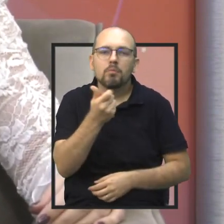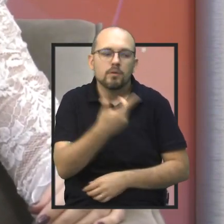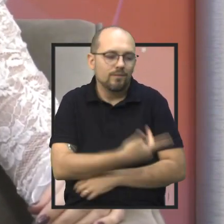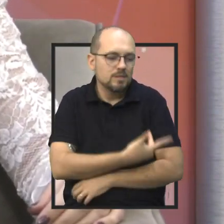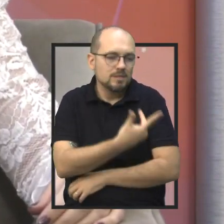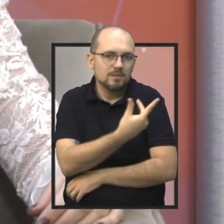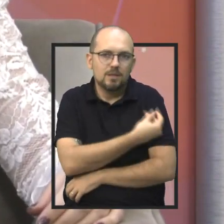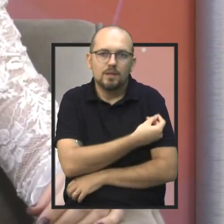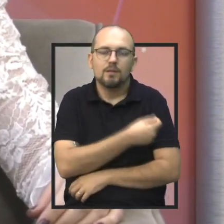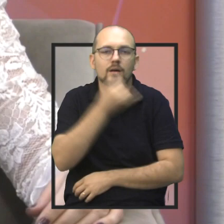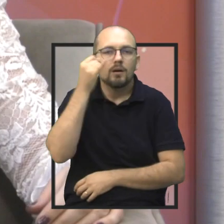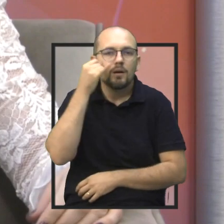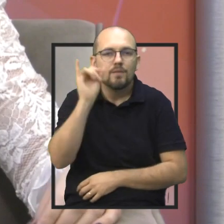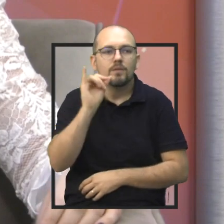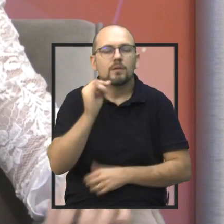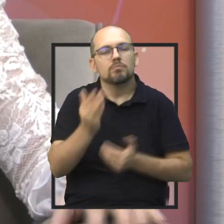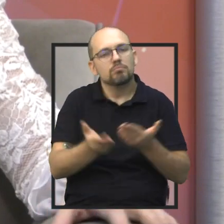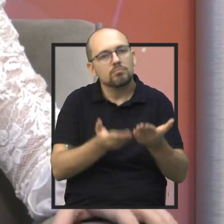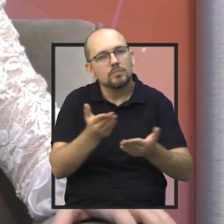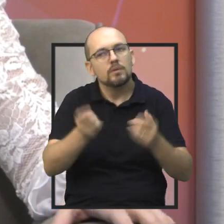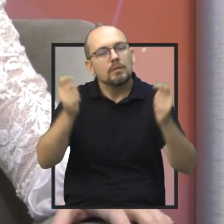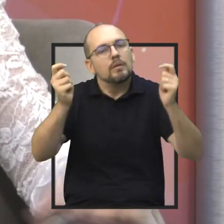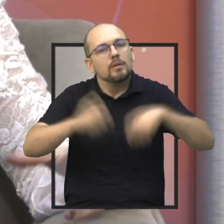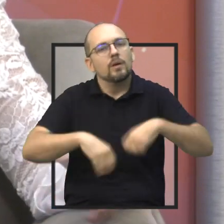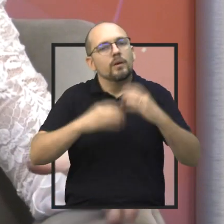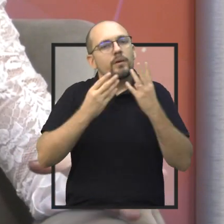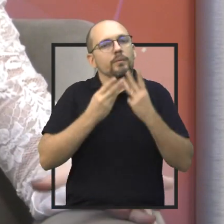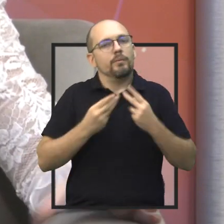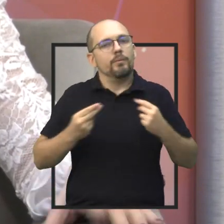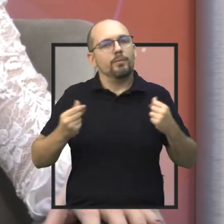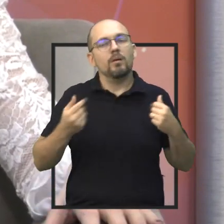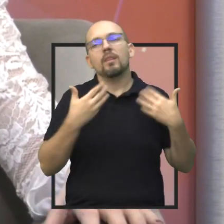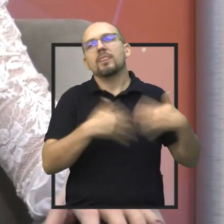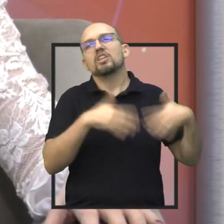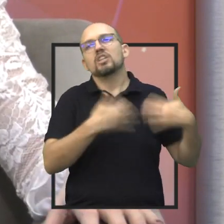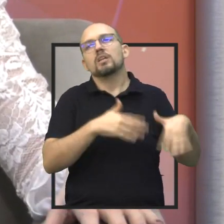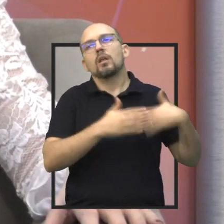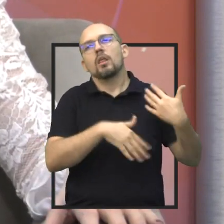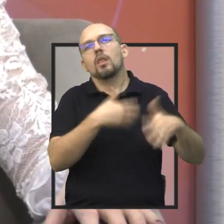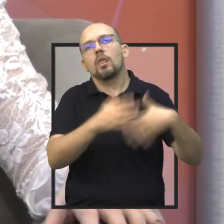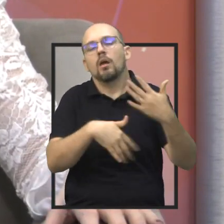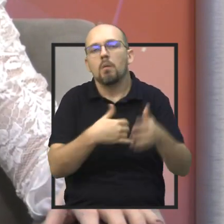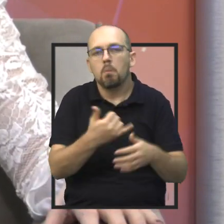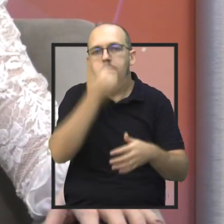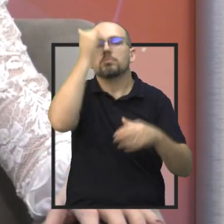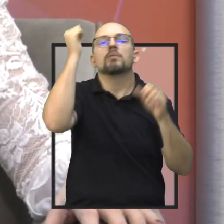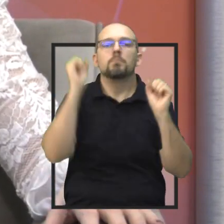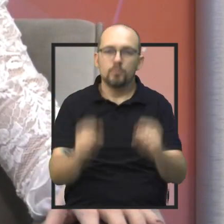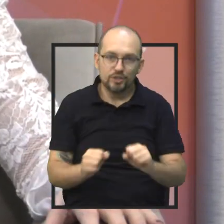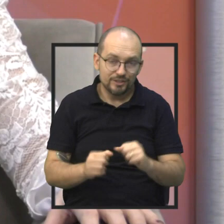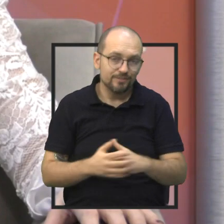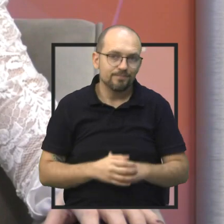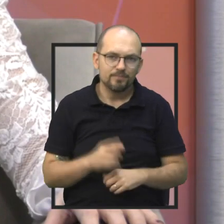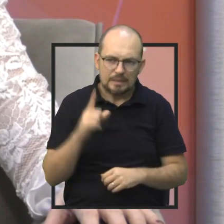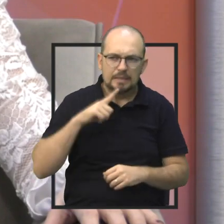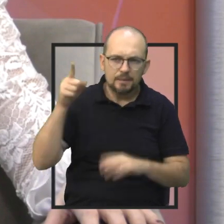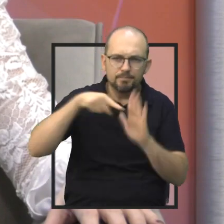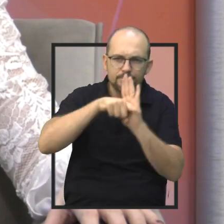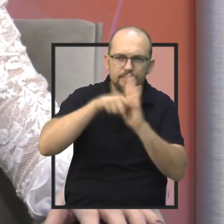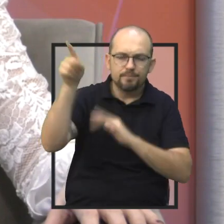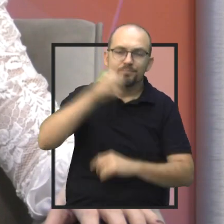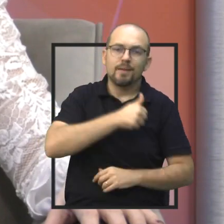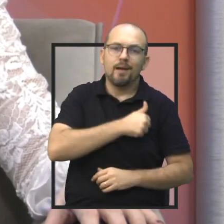uma prevenção feita antes no momento certo, né? Por exemplo, o estudo tem um banco de